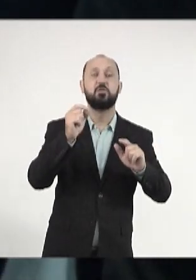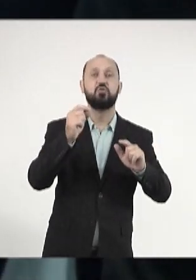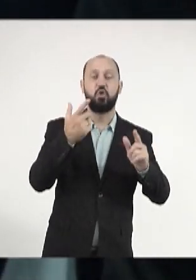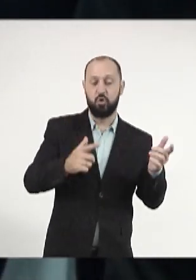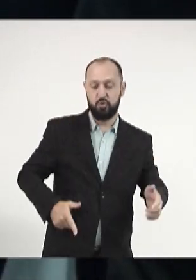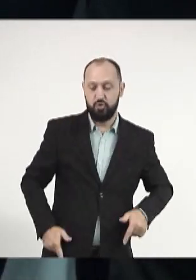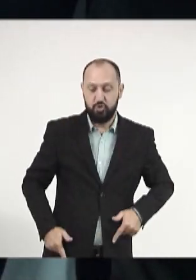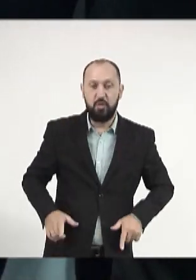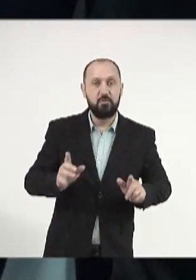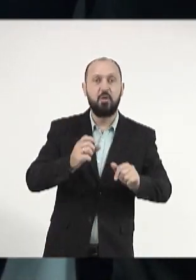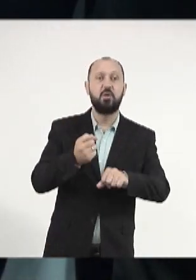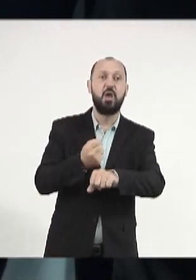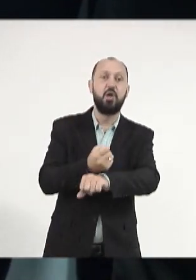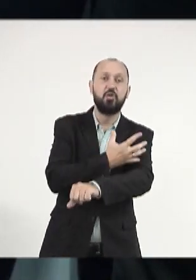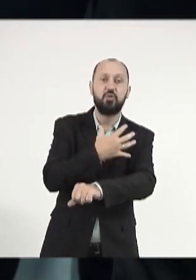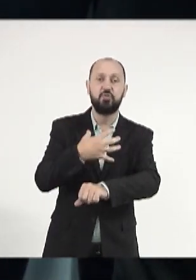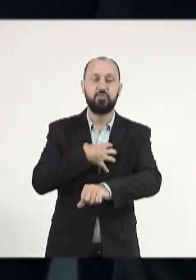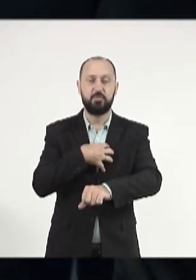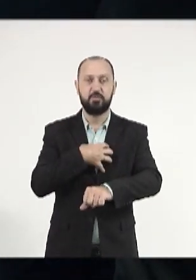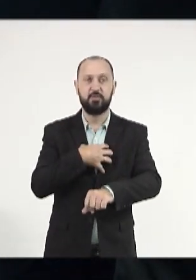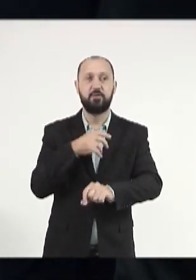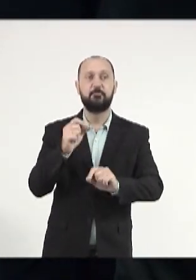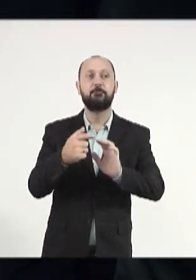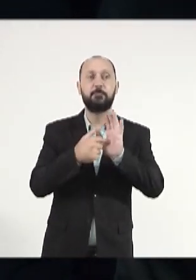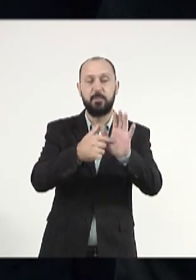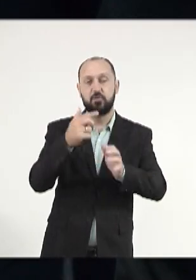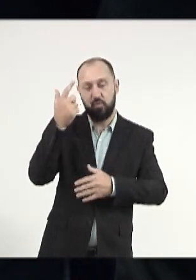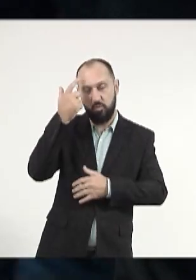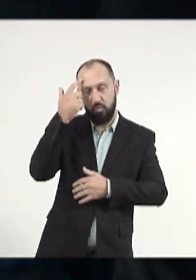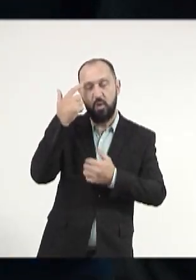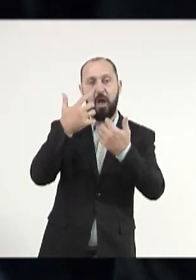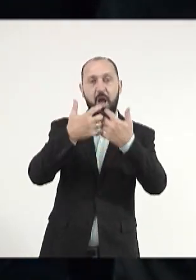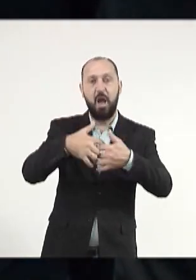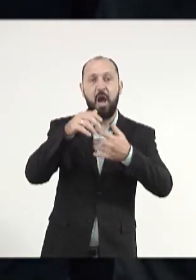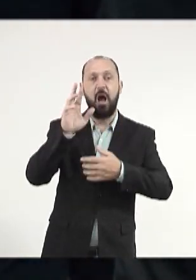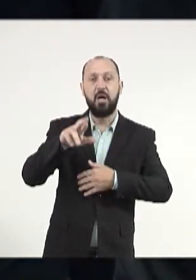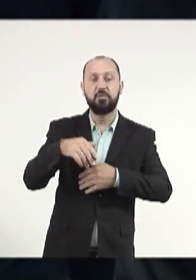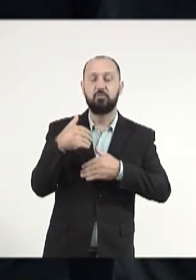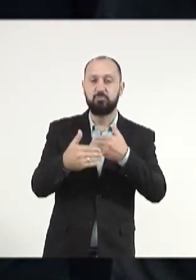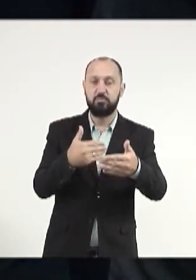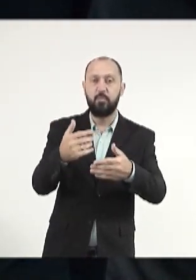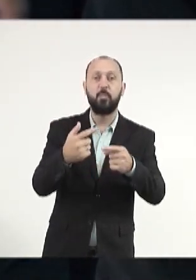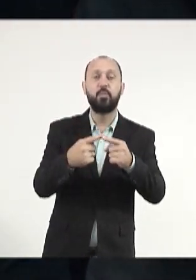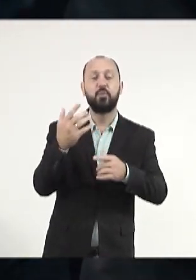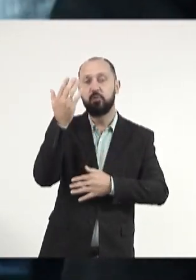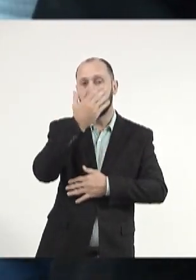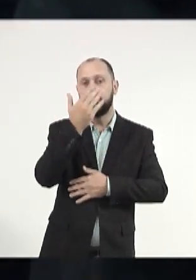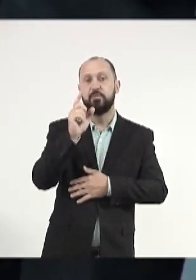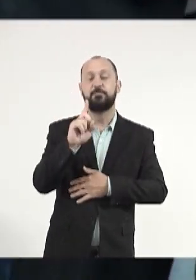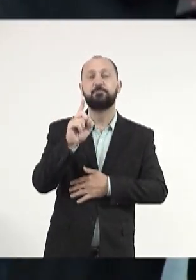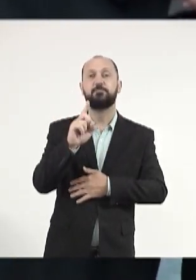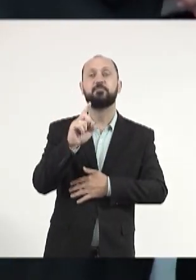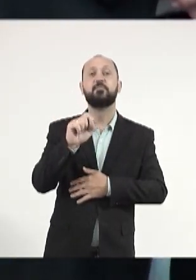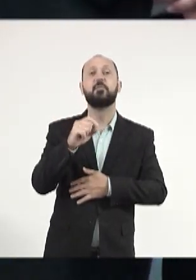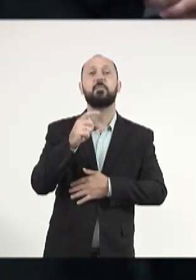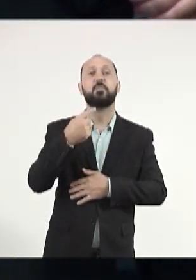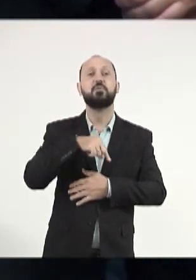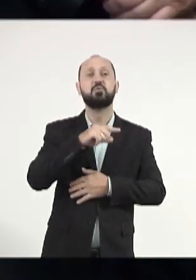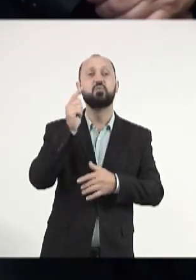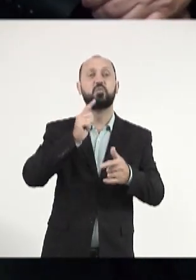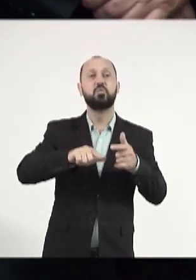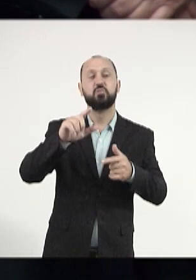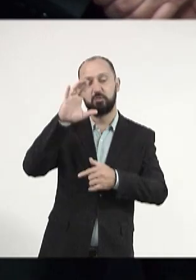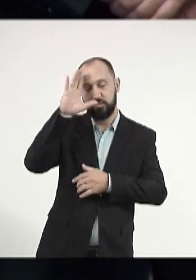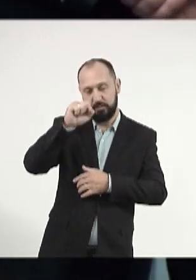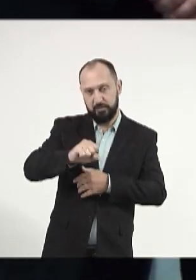das armas, é de muitas emoções e a gente colocar razão nesse processo. Porque eu não vejo outra alternativa para a gente encontrar